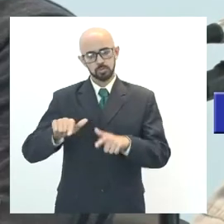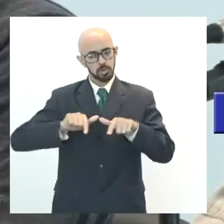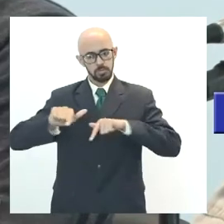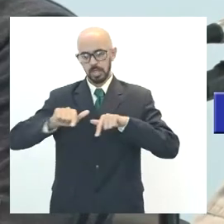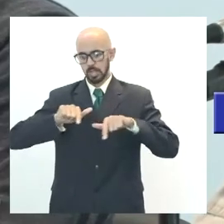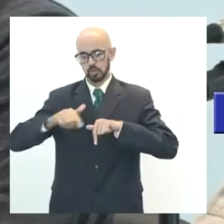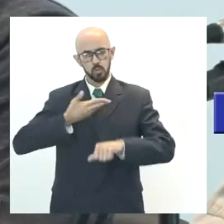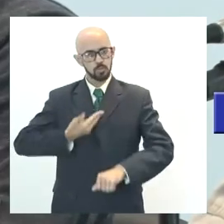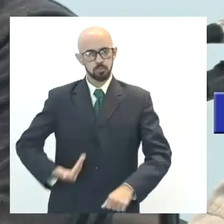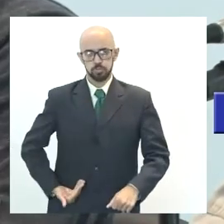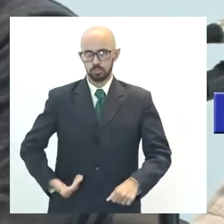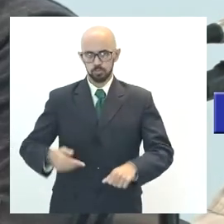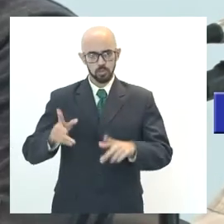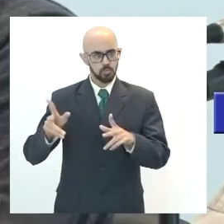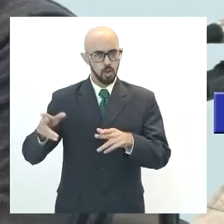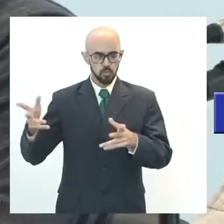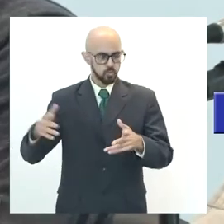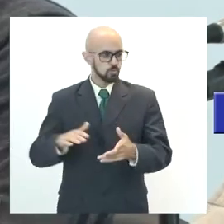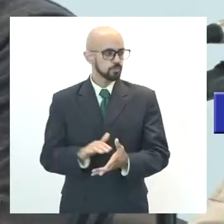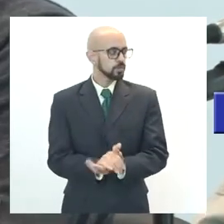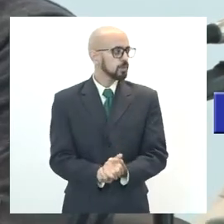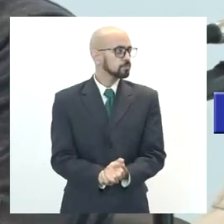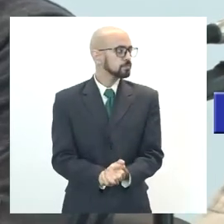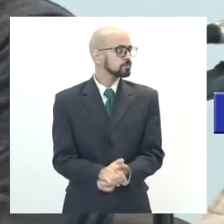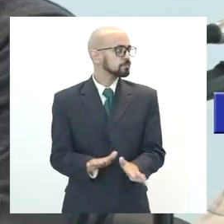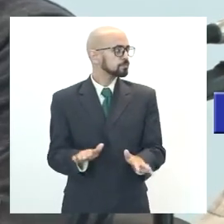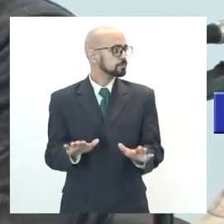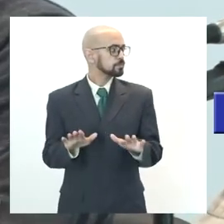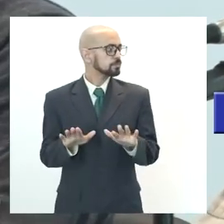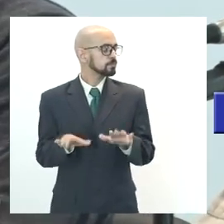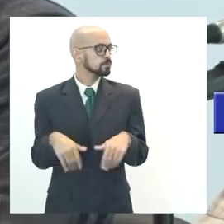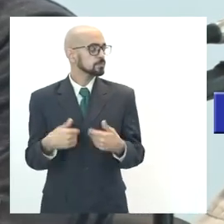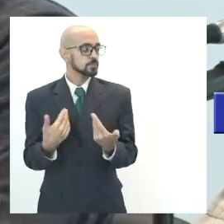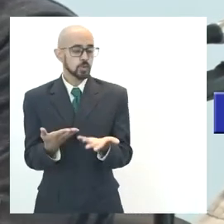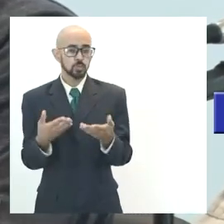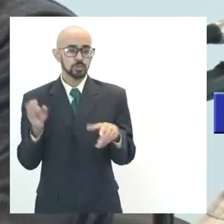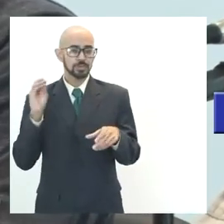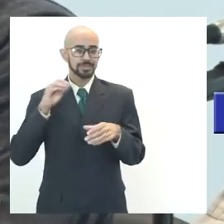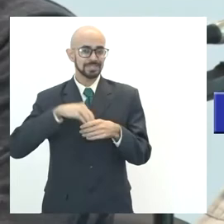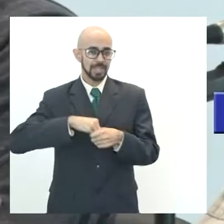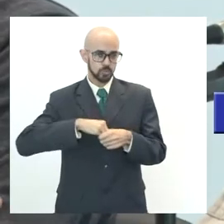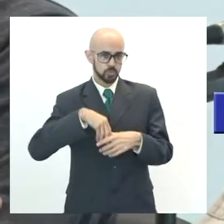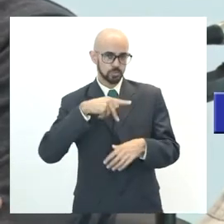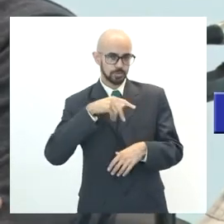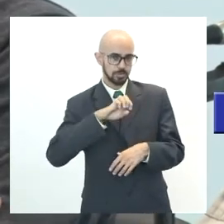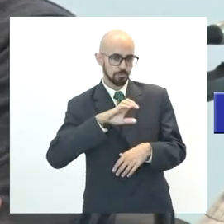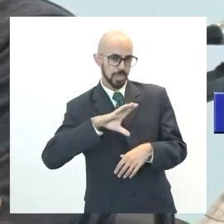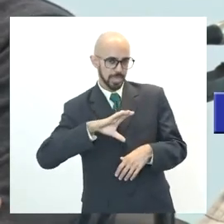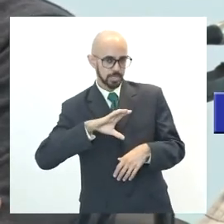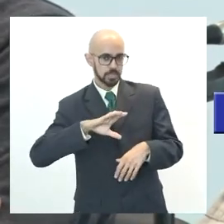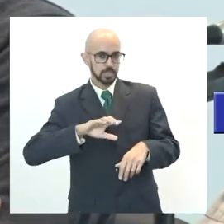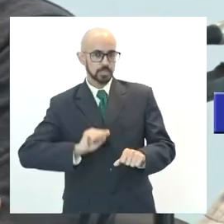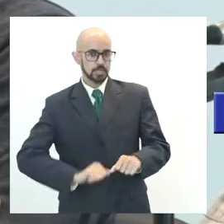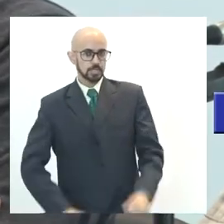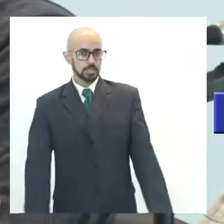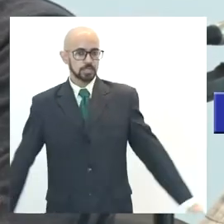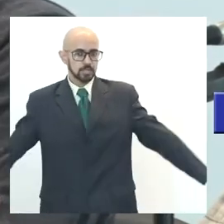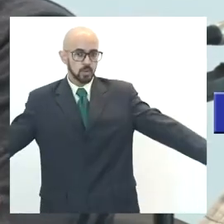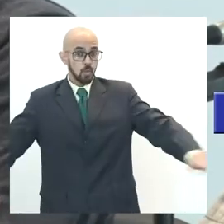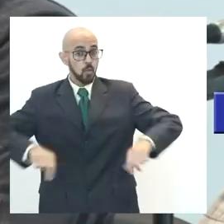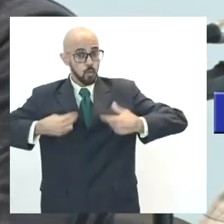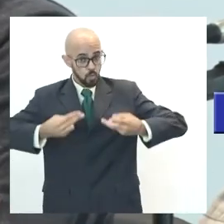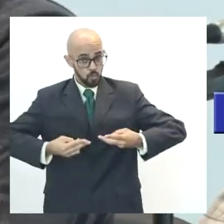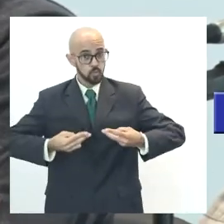público tá e dentro dessa dessa PEC que essa até que não dessa